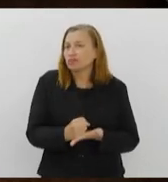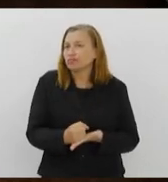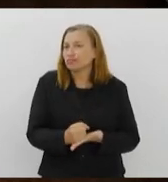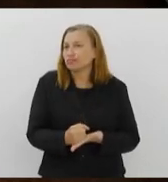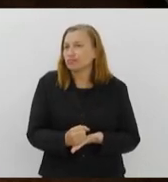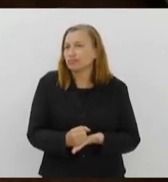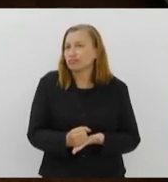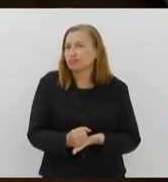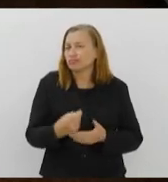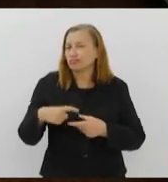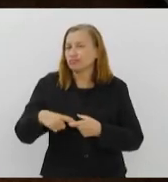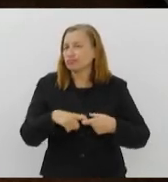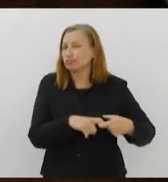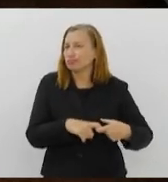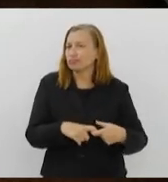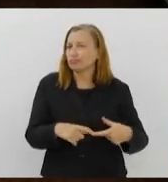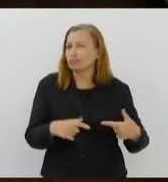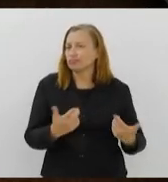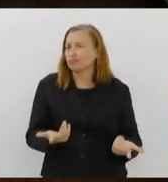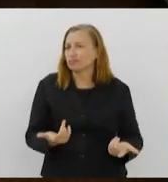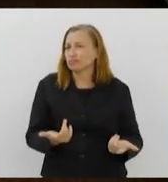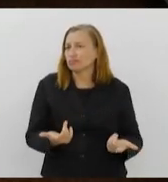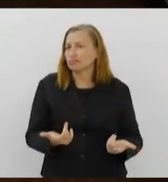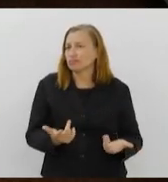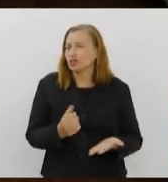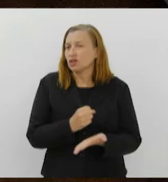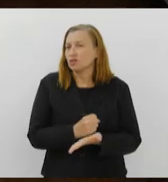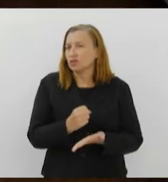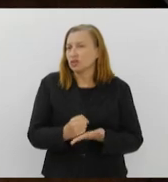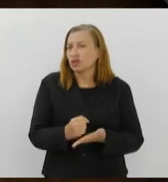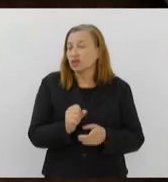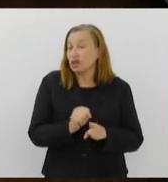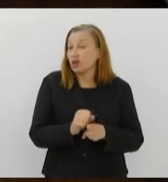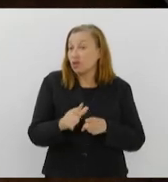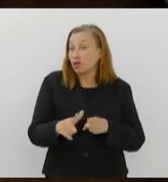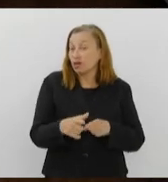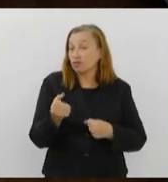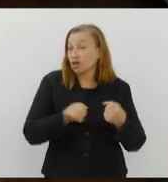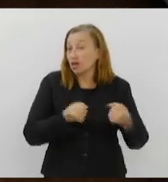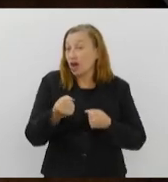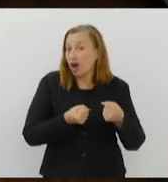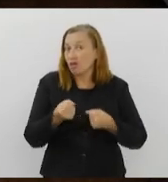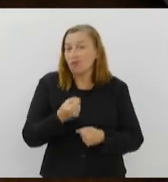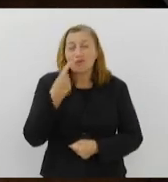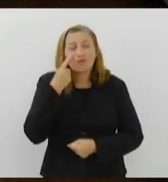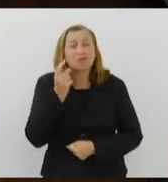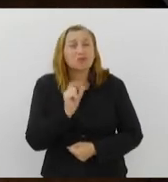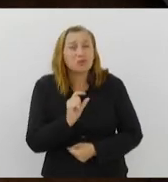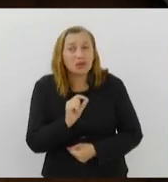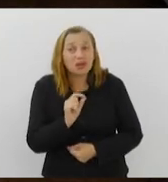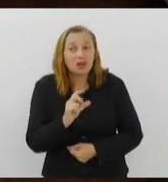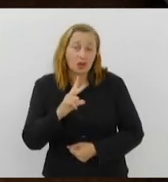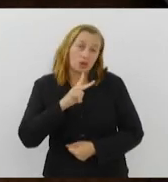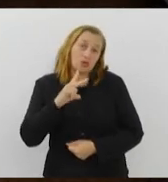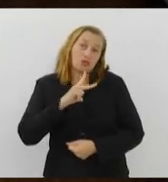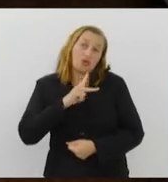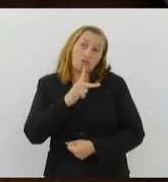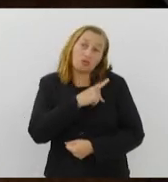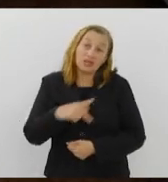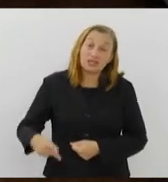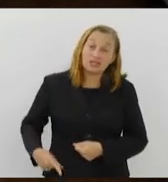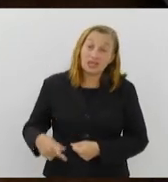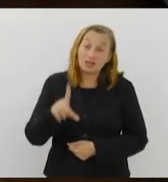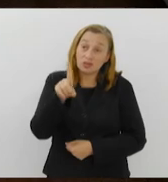de reboques e contrato de locação de veículos, tendo em vista que o próprio presidente do